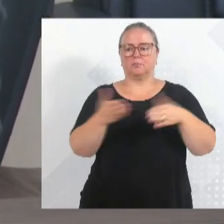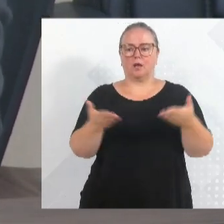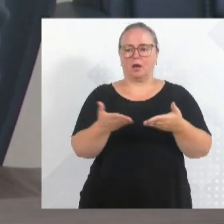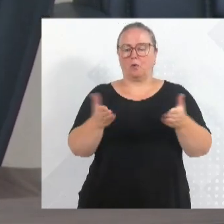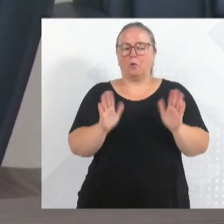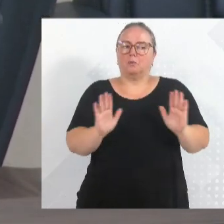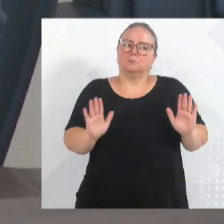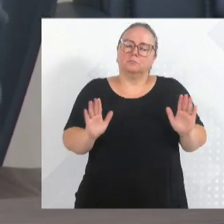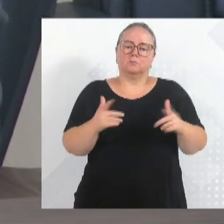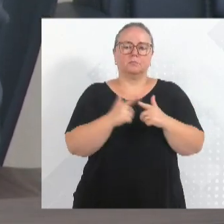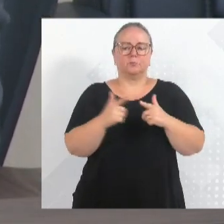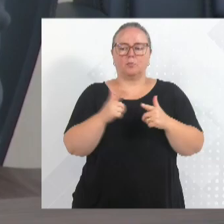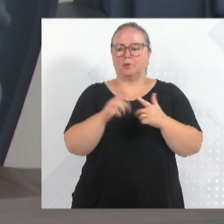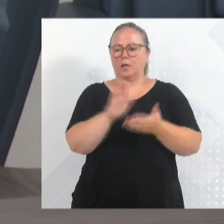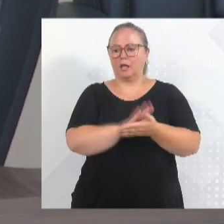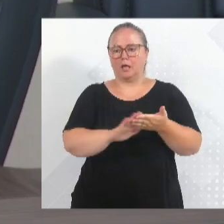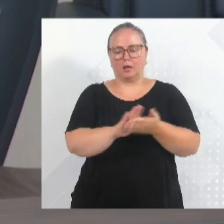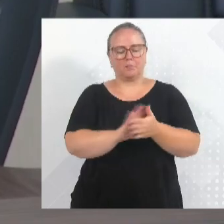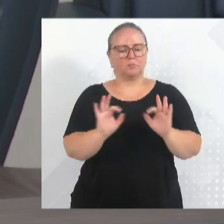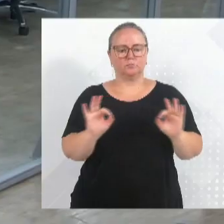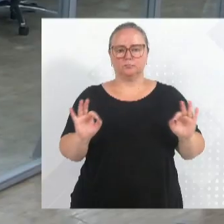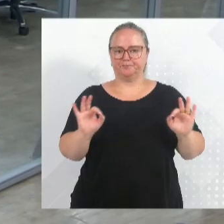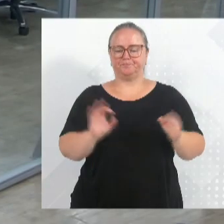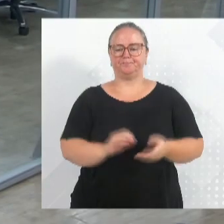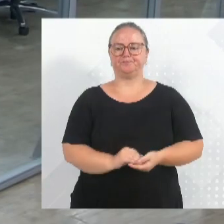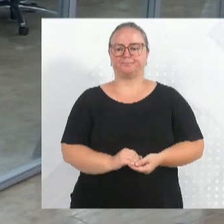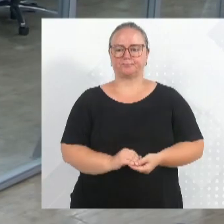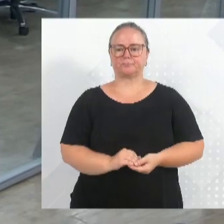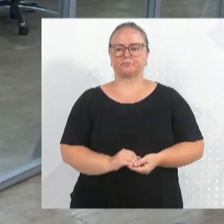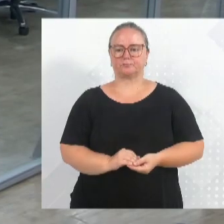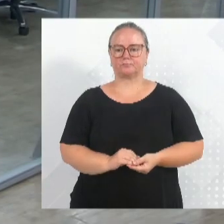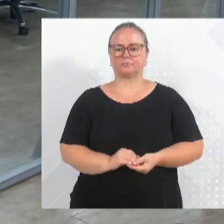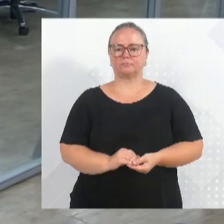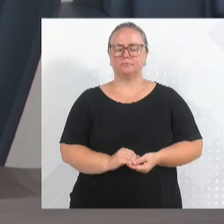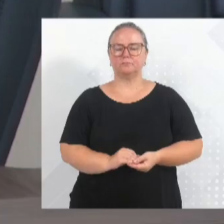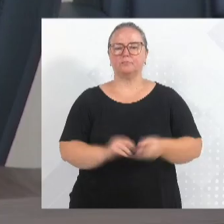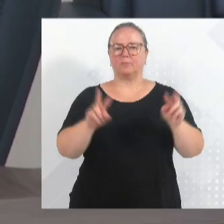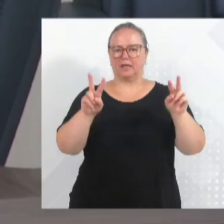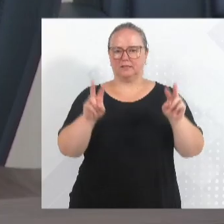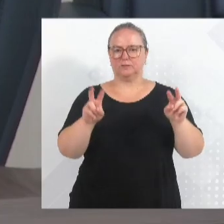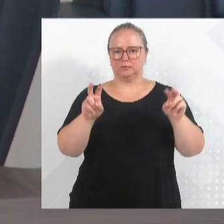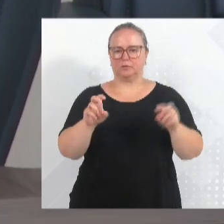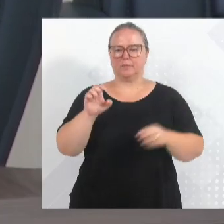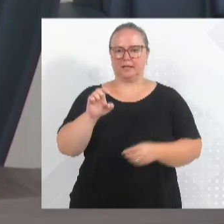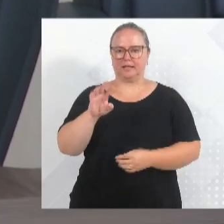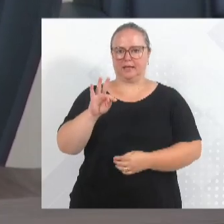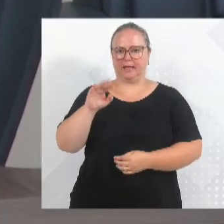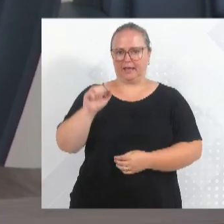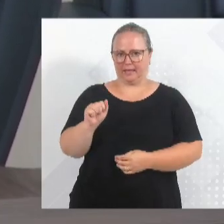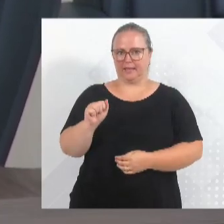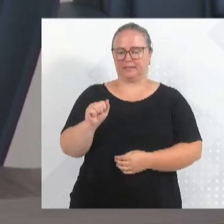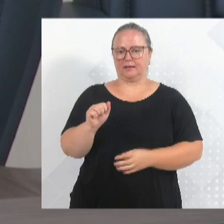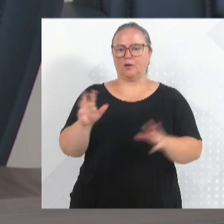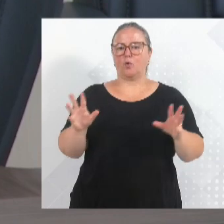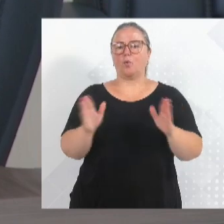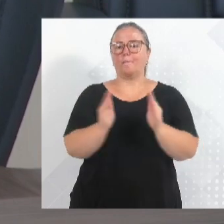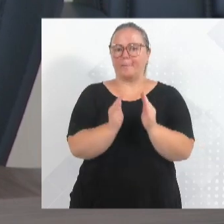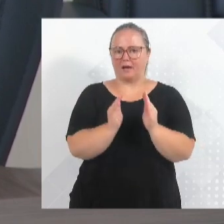problema nenhum, sem dificuldade. A questão das etas compactas, que a gente